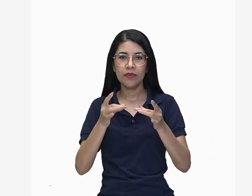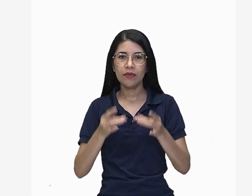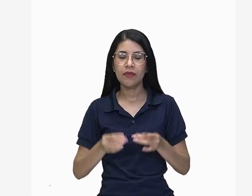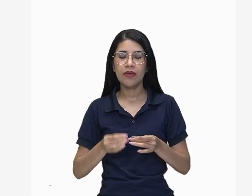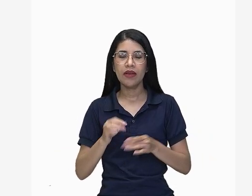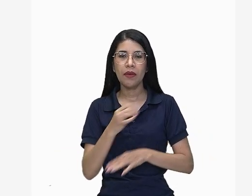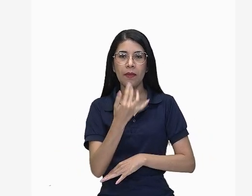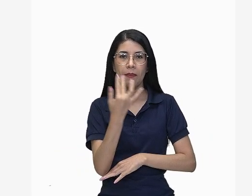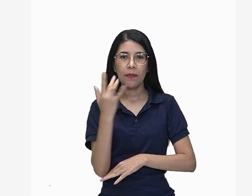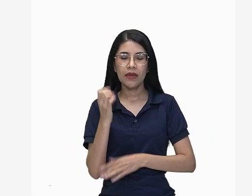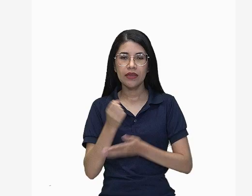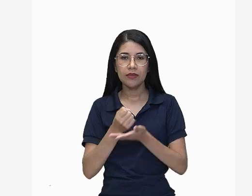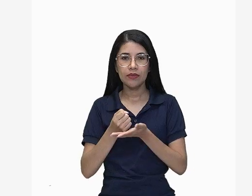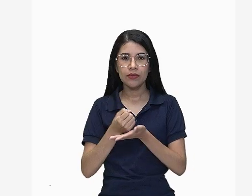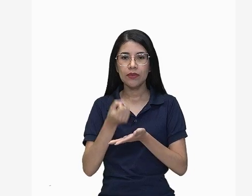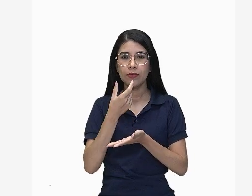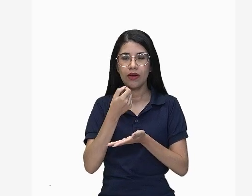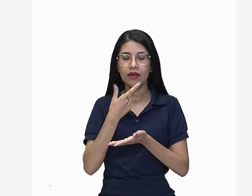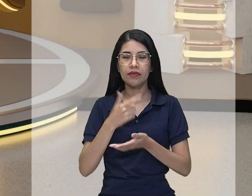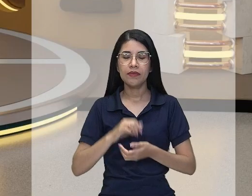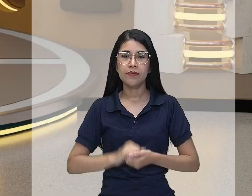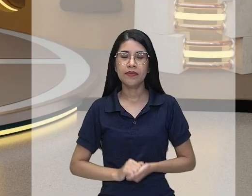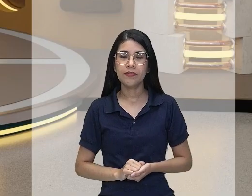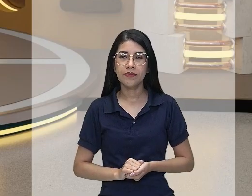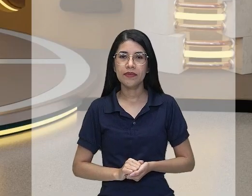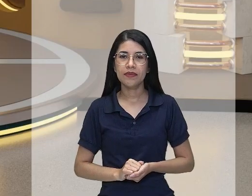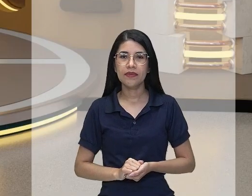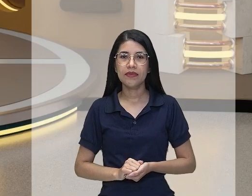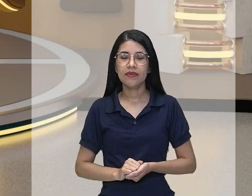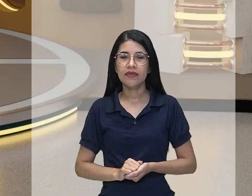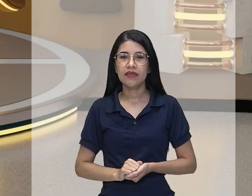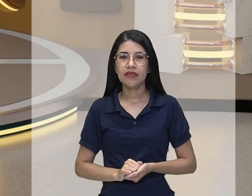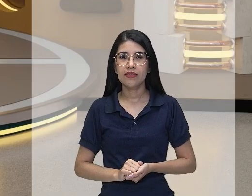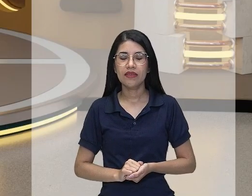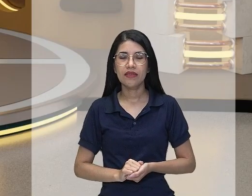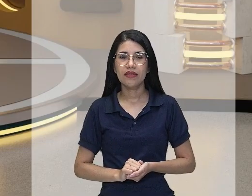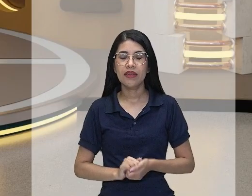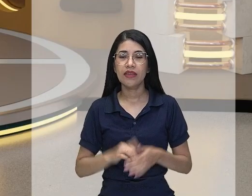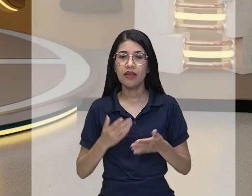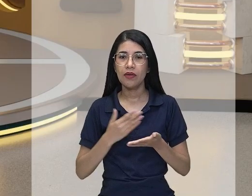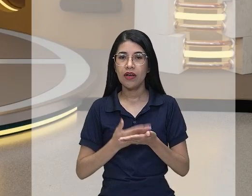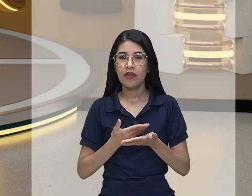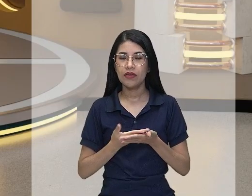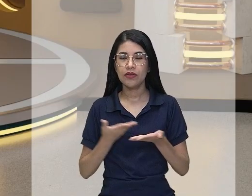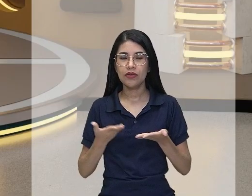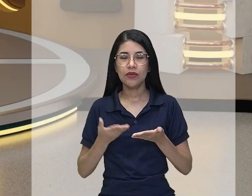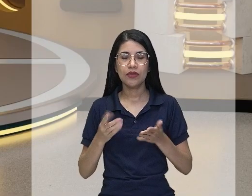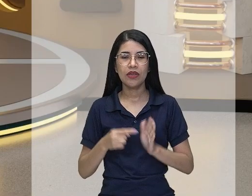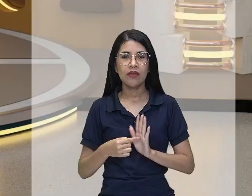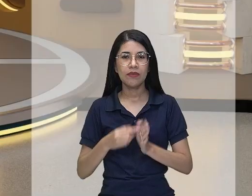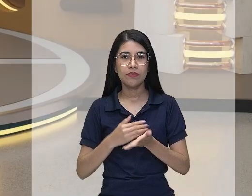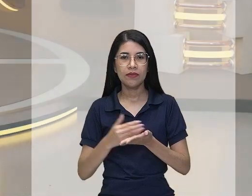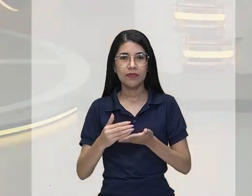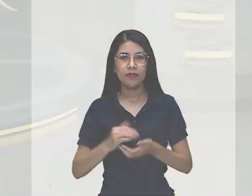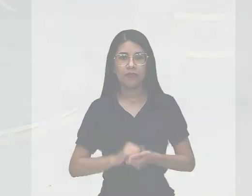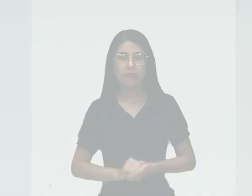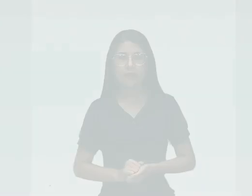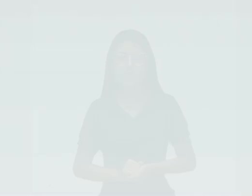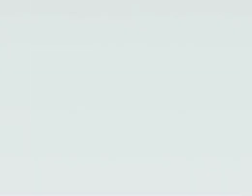plantas medicinais e fitoterápicos. Muito bem, né? Então, essa é a nossa aula que vai iniciar agora.